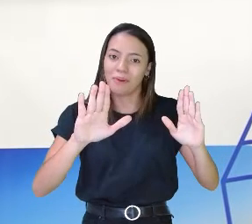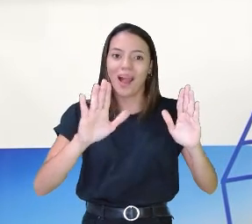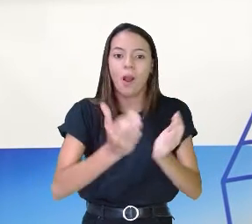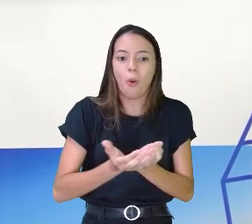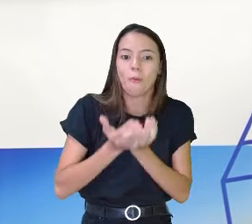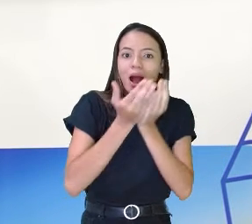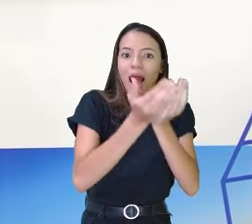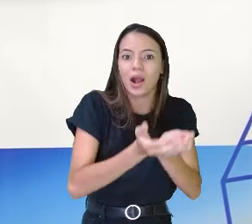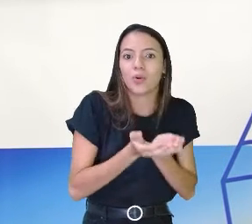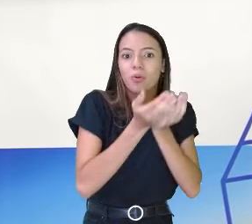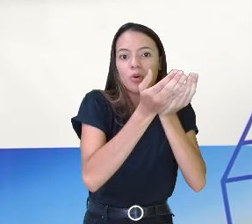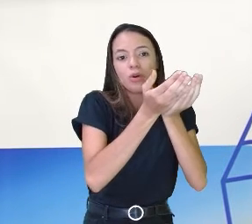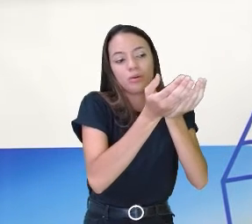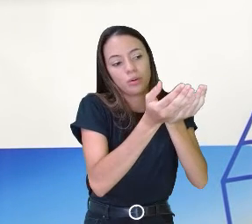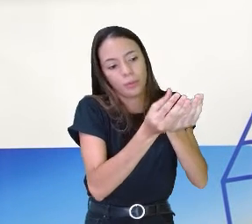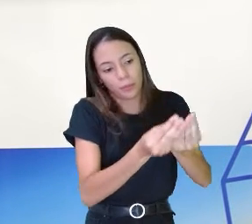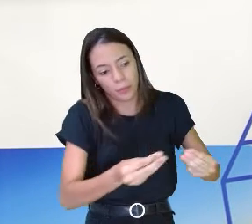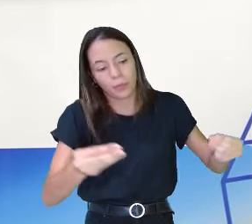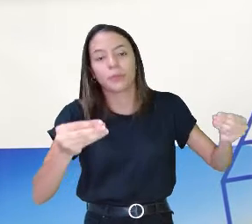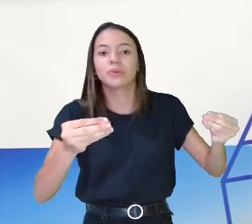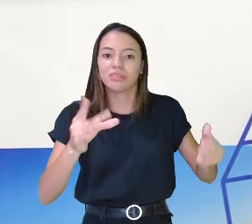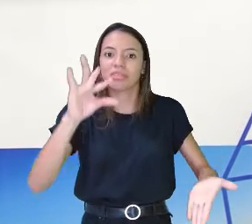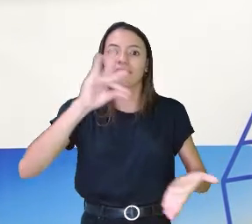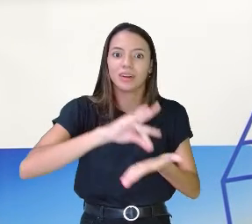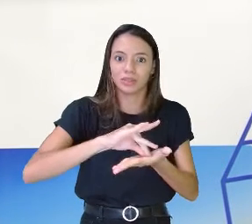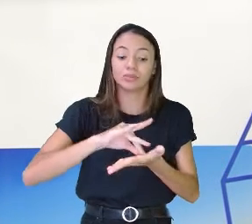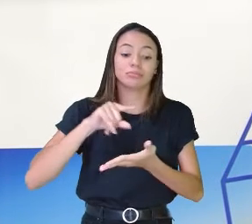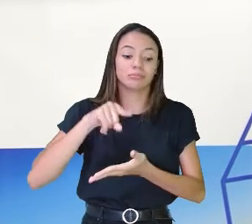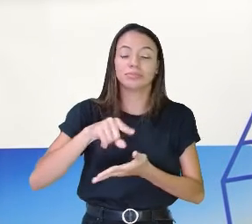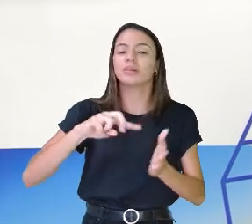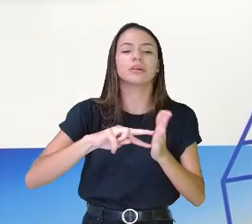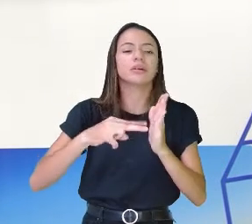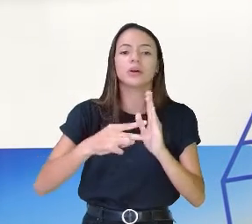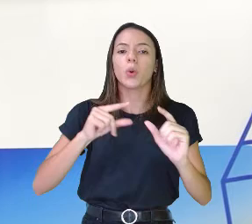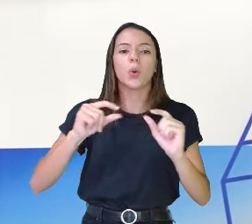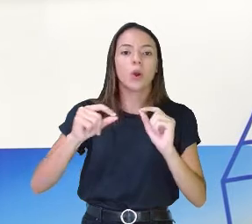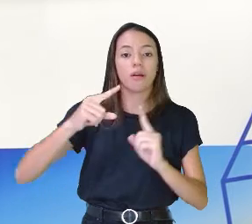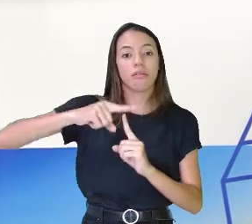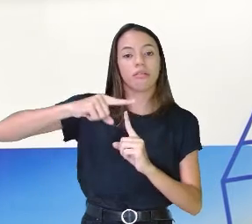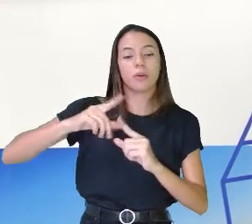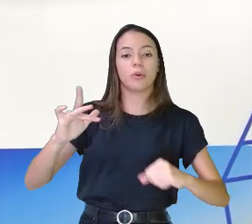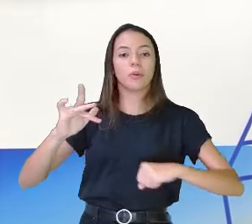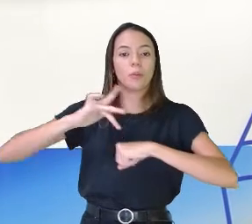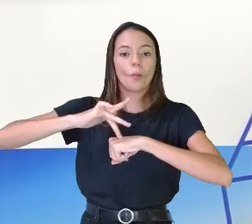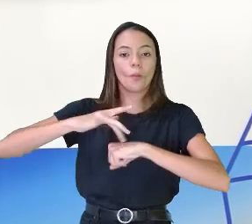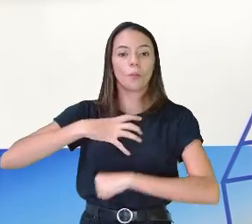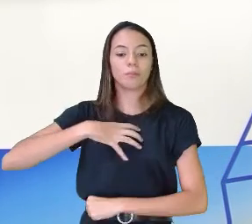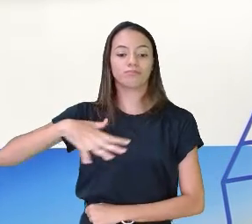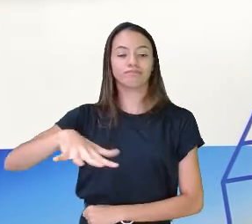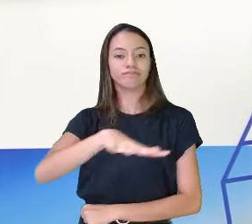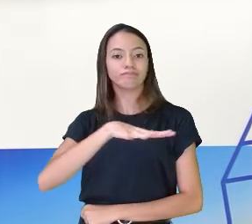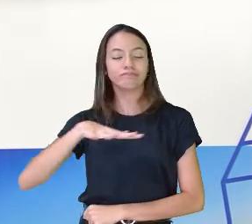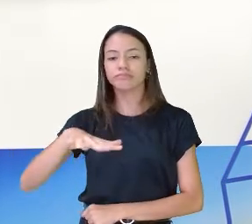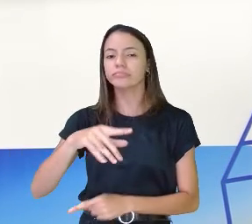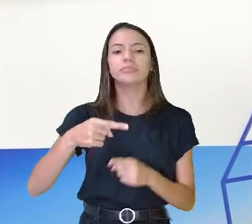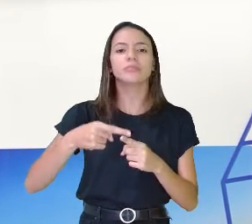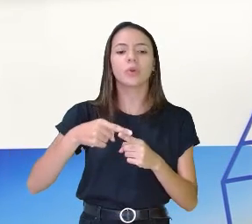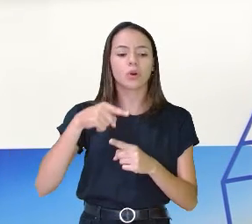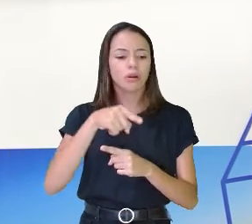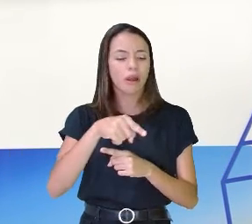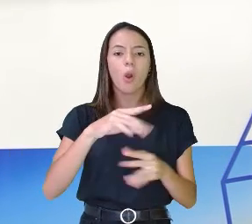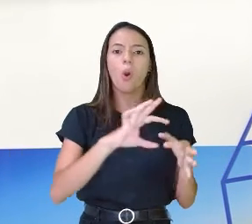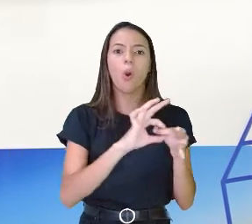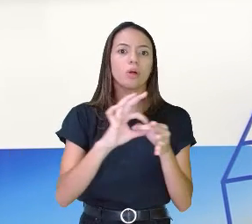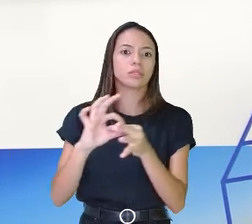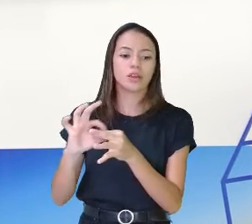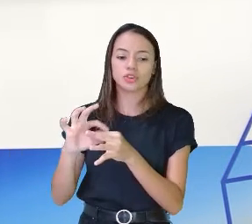essa é uma situação irônica, a ironia situacional, em que a situação ela ocorre de maneira muito diversa